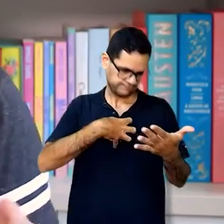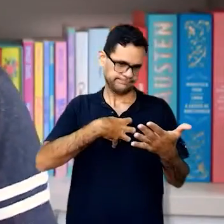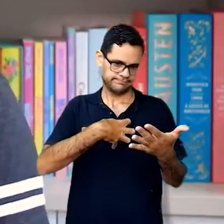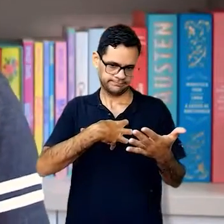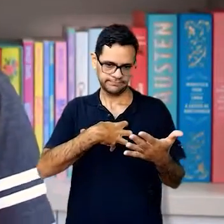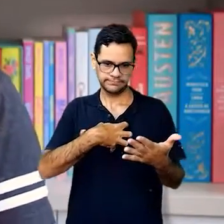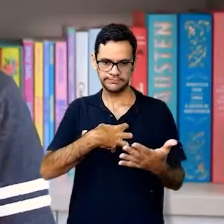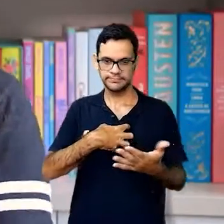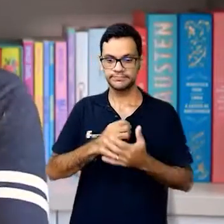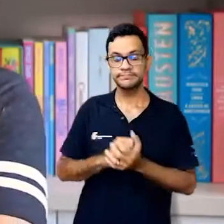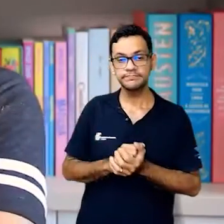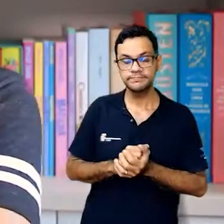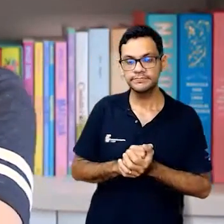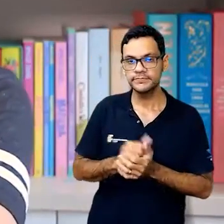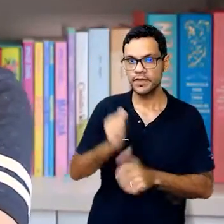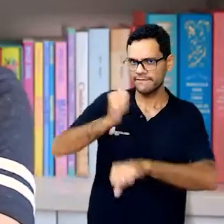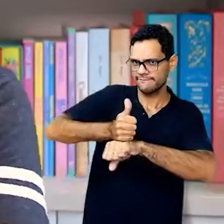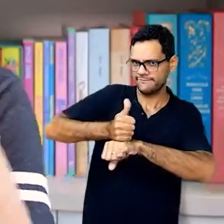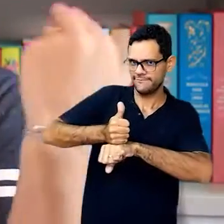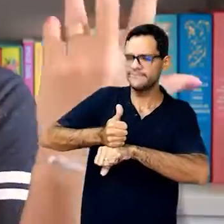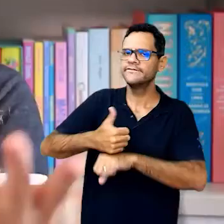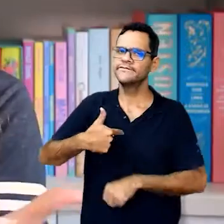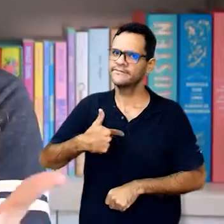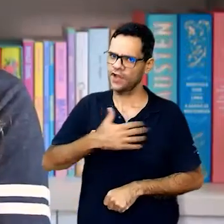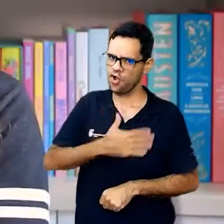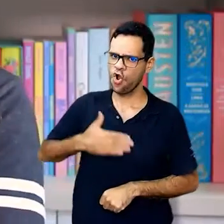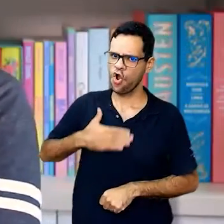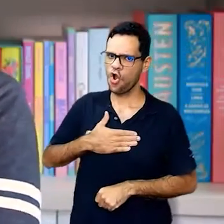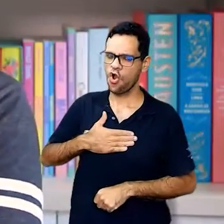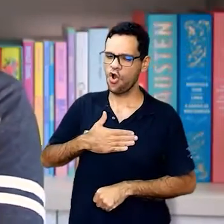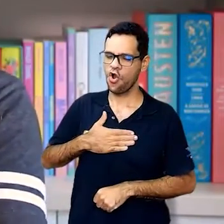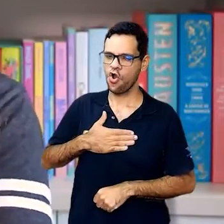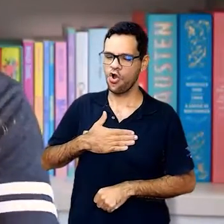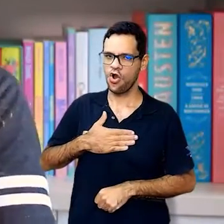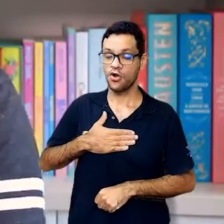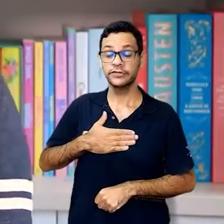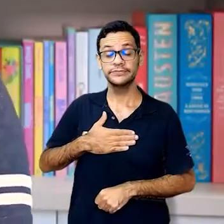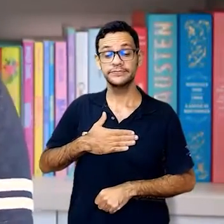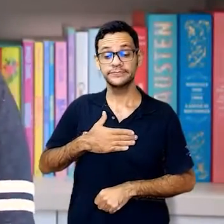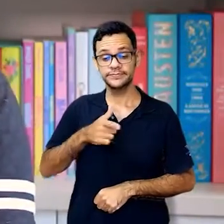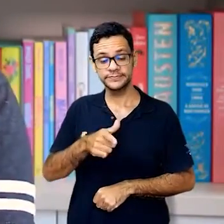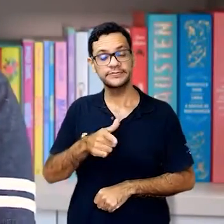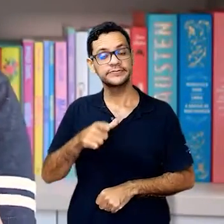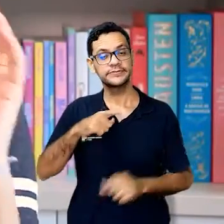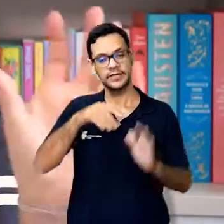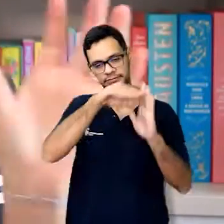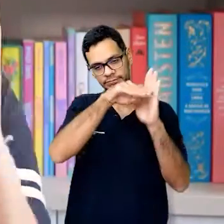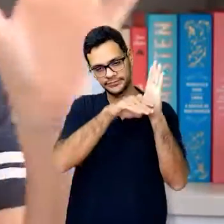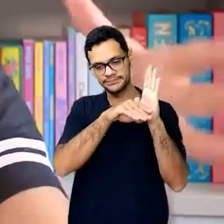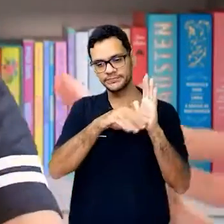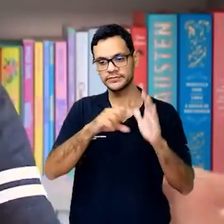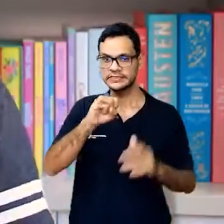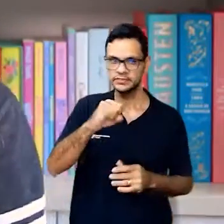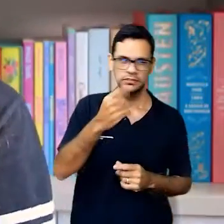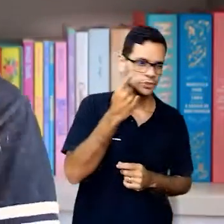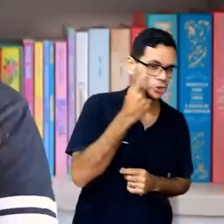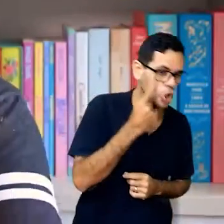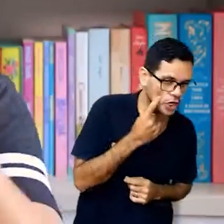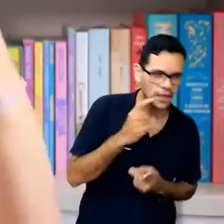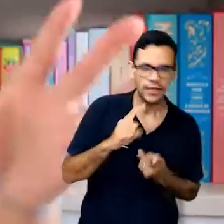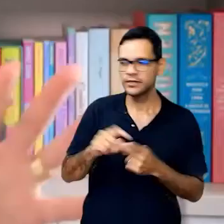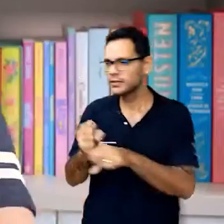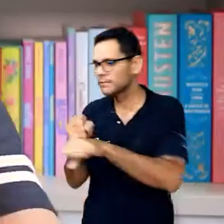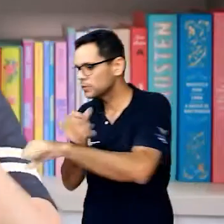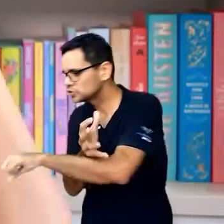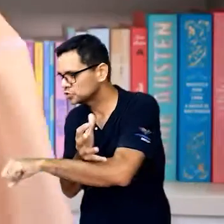muito comigo. E como vocês sabem, eu, assim, favorito aqueles que mais mexem comigo. Geralmente é esse critério, né? Então, assim,